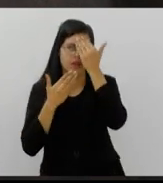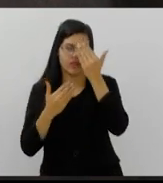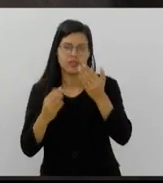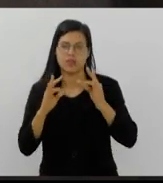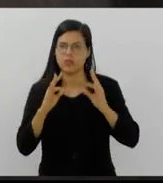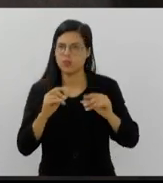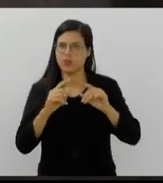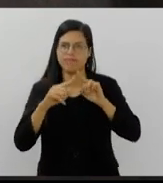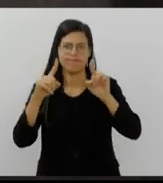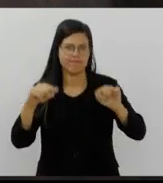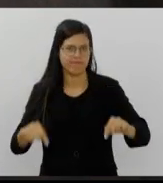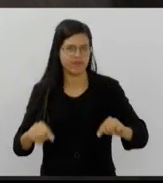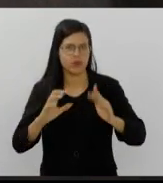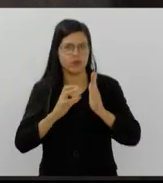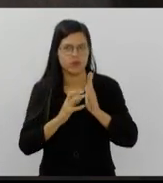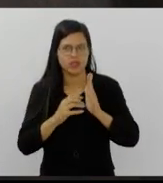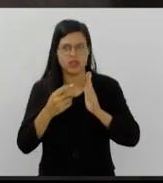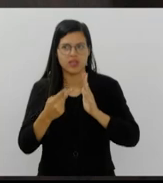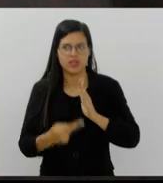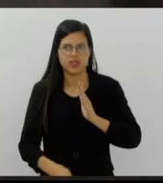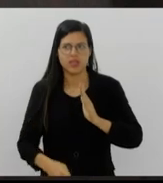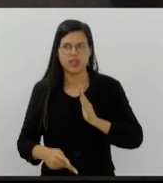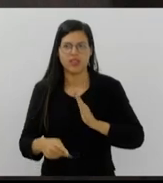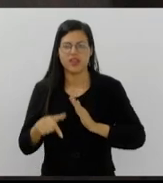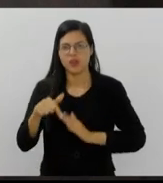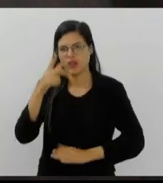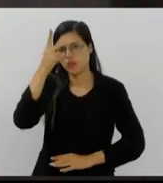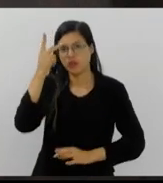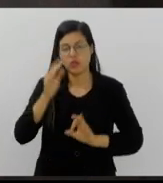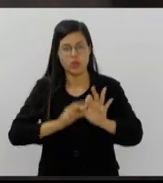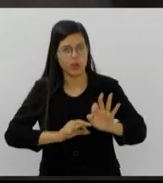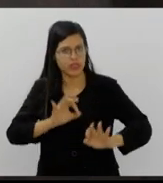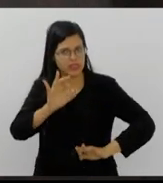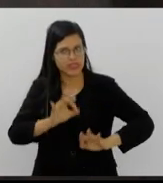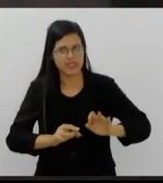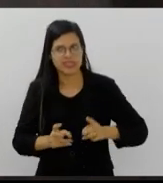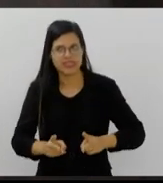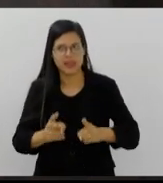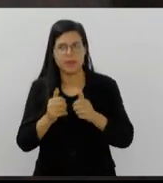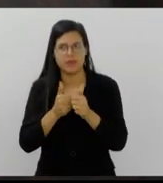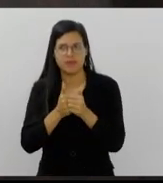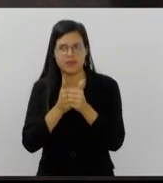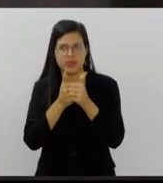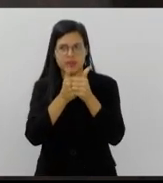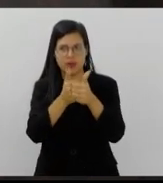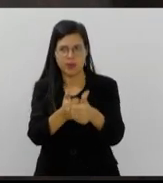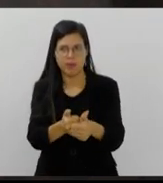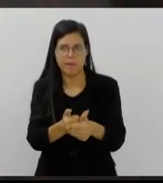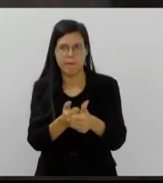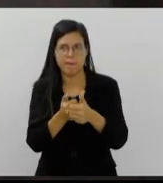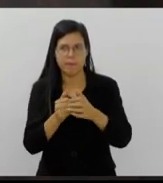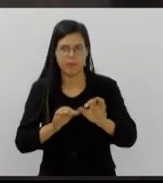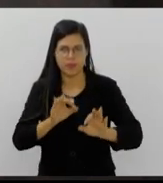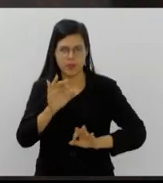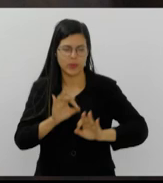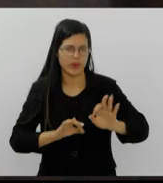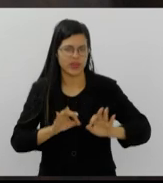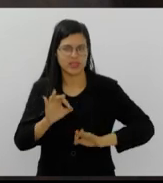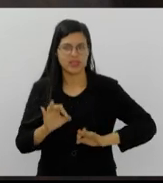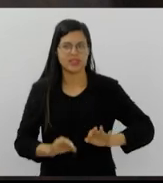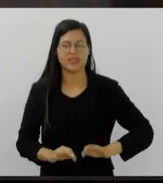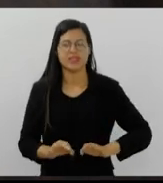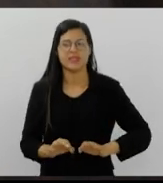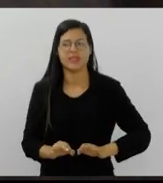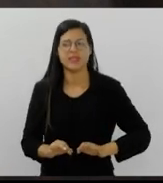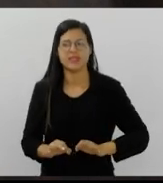desta casa, começar pelo cerimonial, que sempre nos acompanha e, e organiza as sessões, né, para